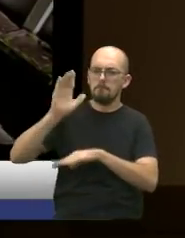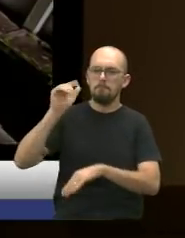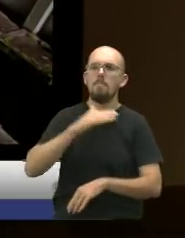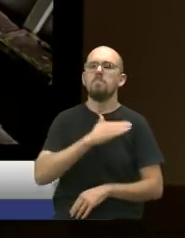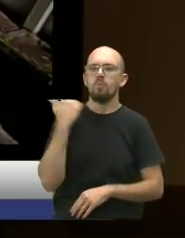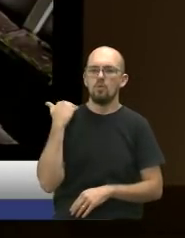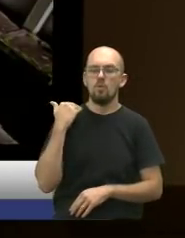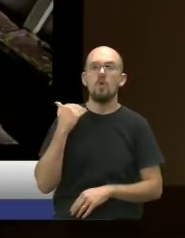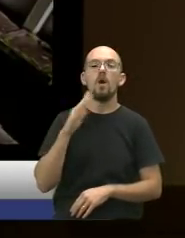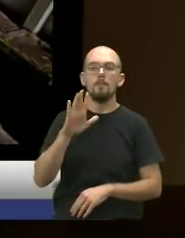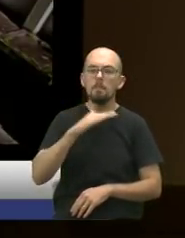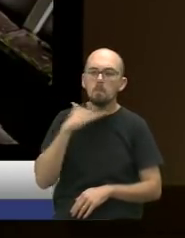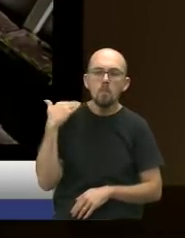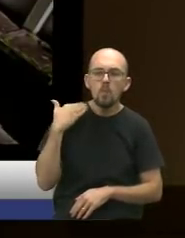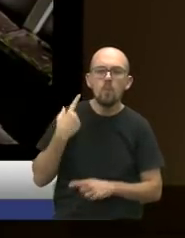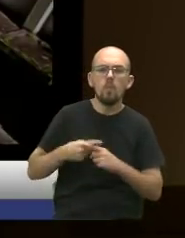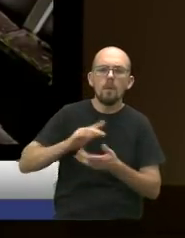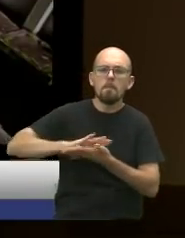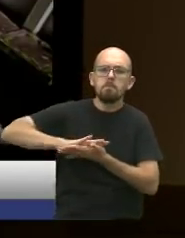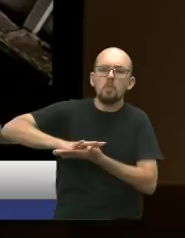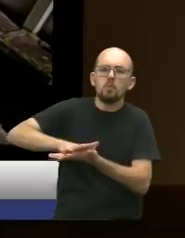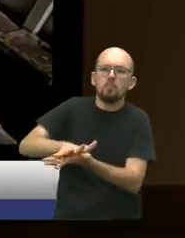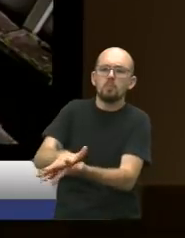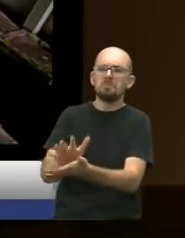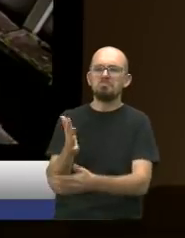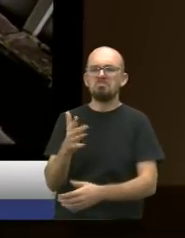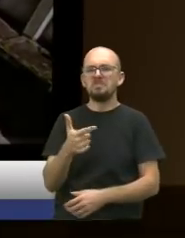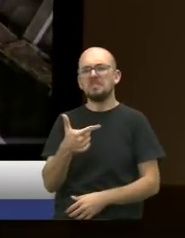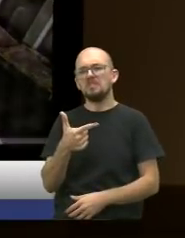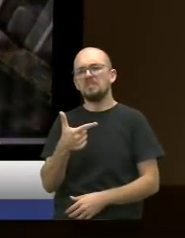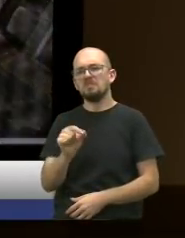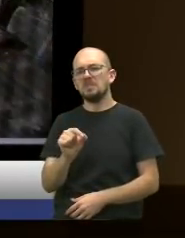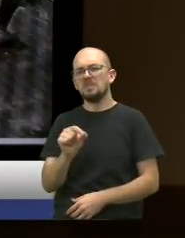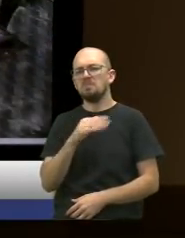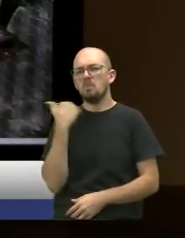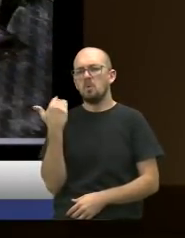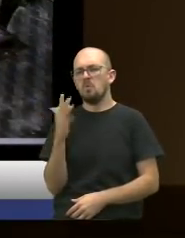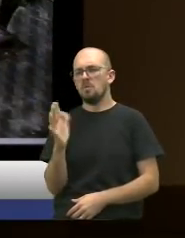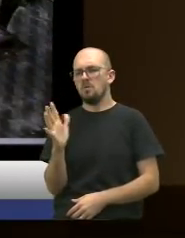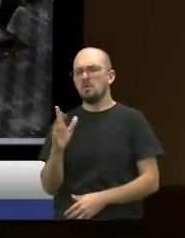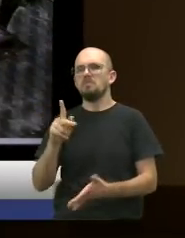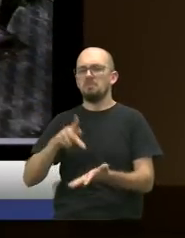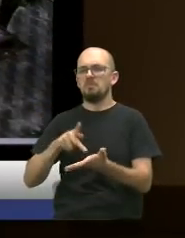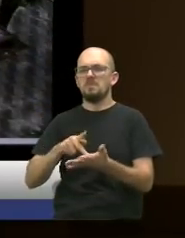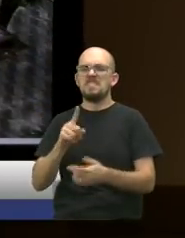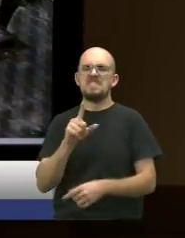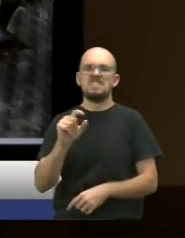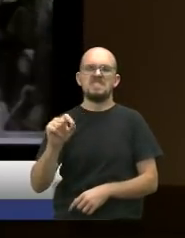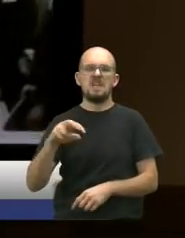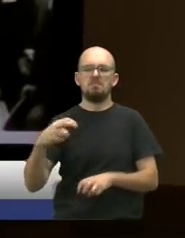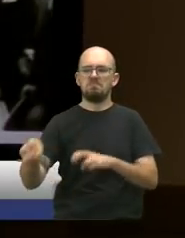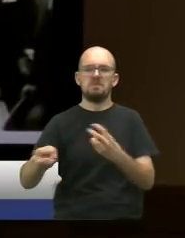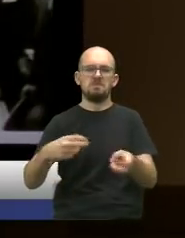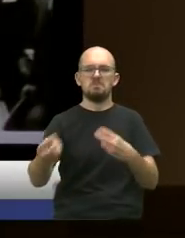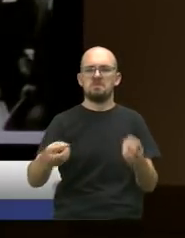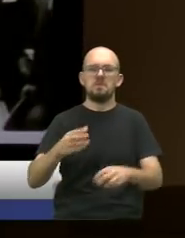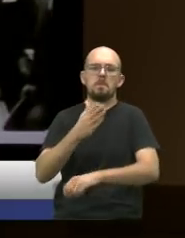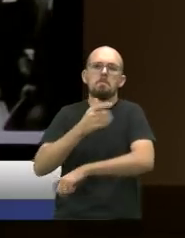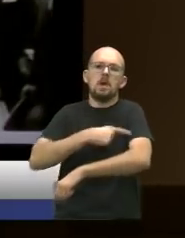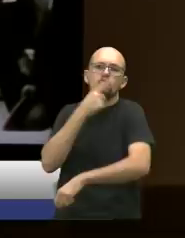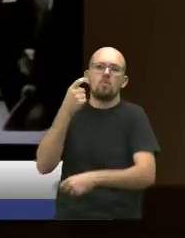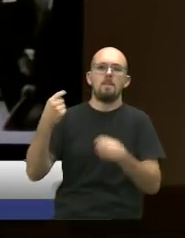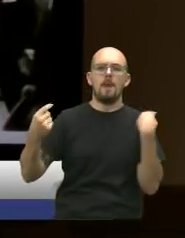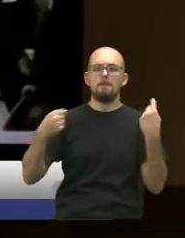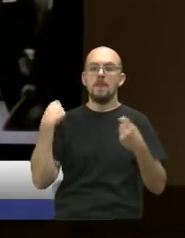os mortos, pode chegar a 20 o número. De todo modo, o que nós temos como